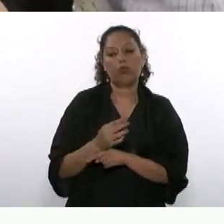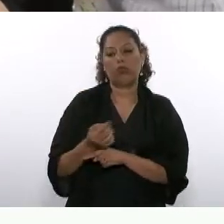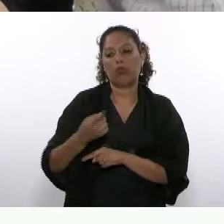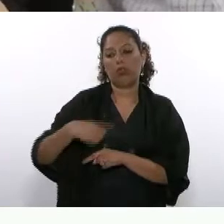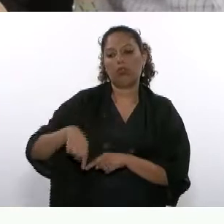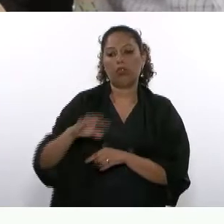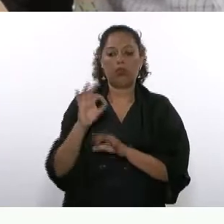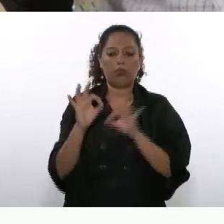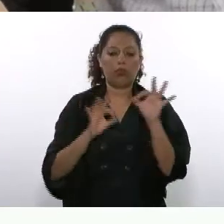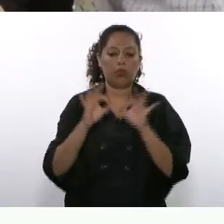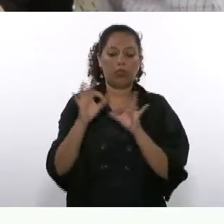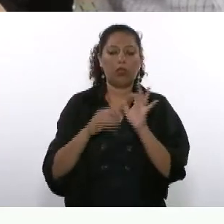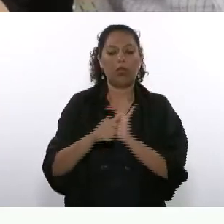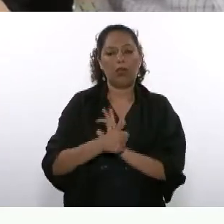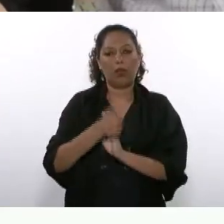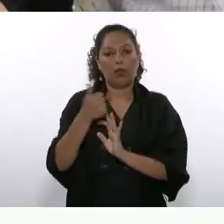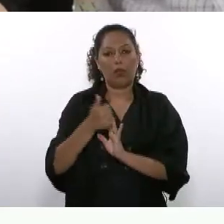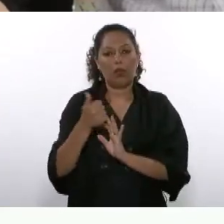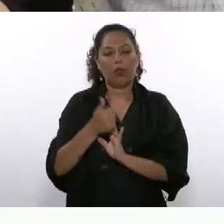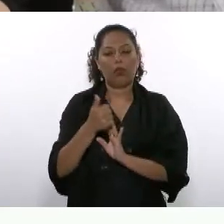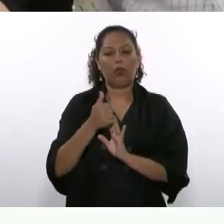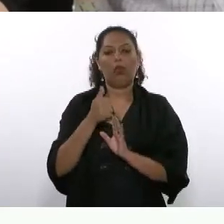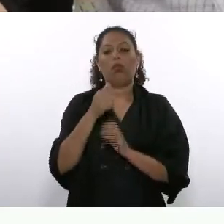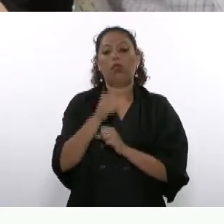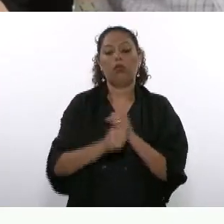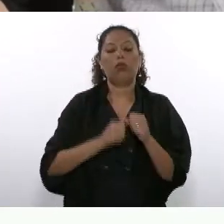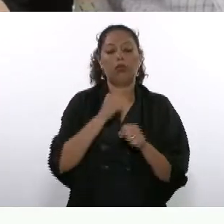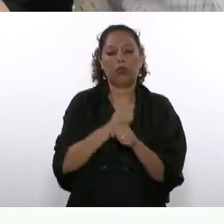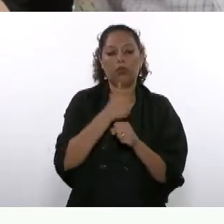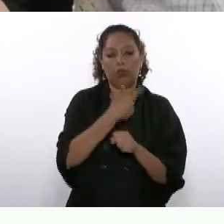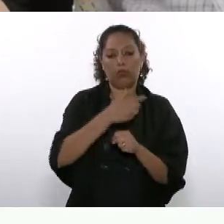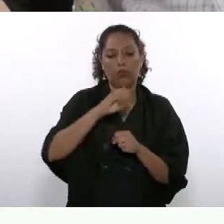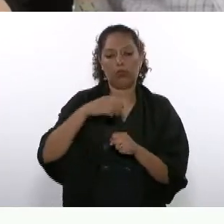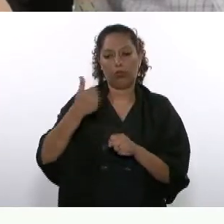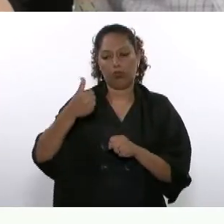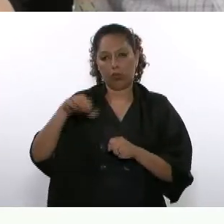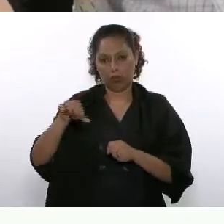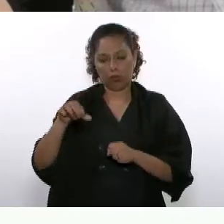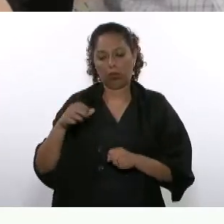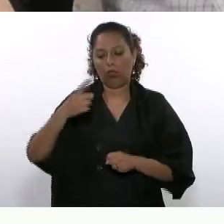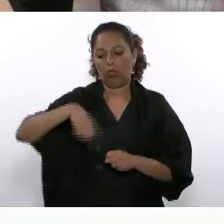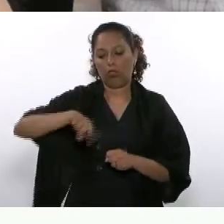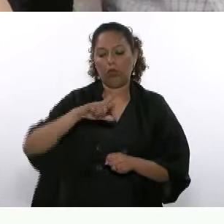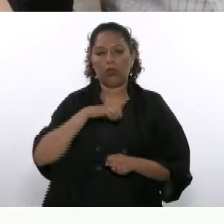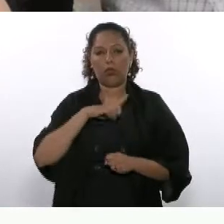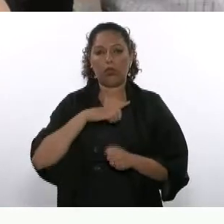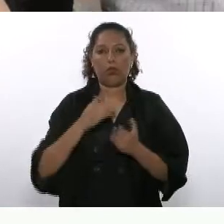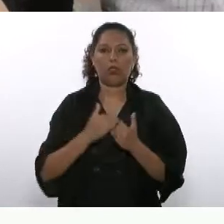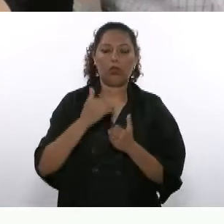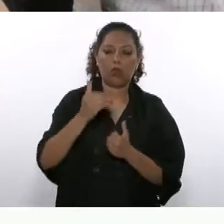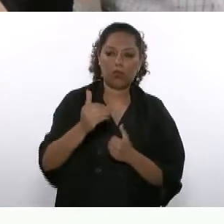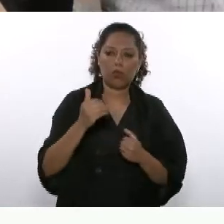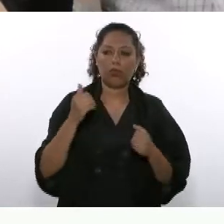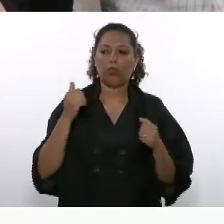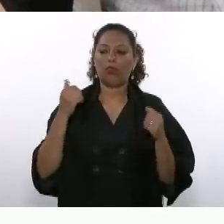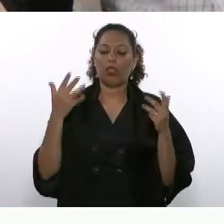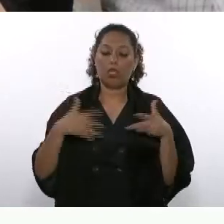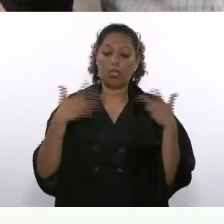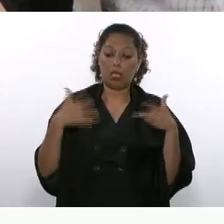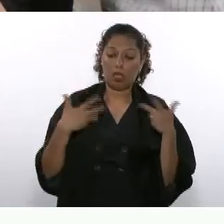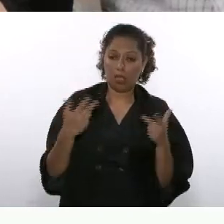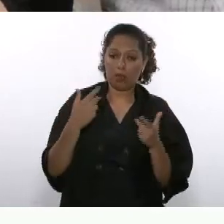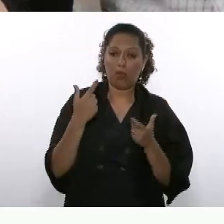possibilidade de planejar melhor o nosso 2019. A gente, quando começou a comemorar essa